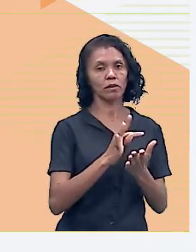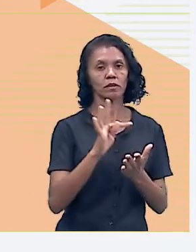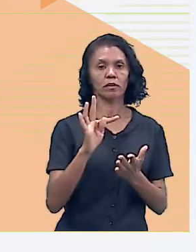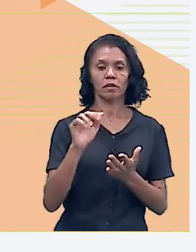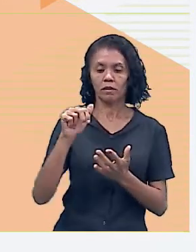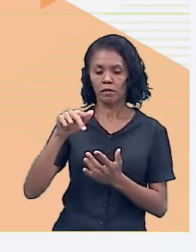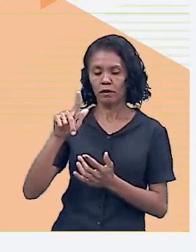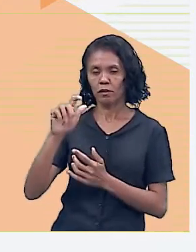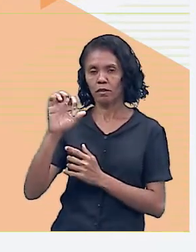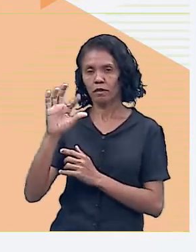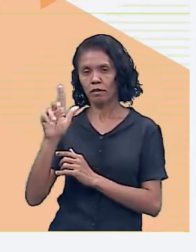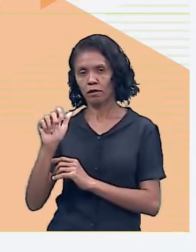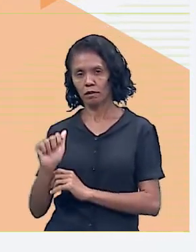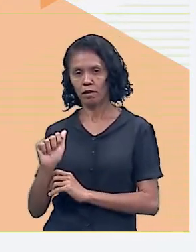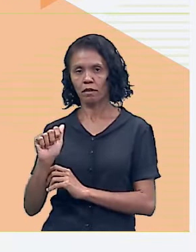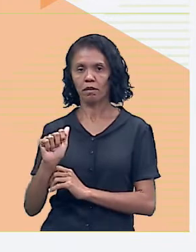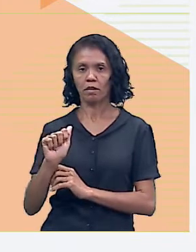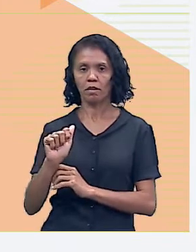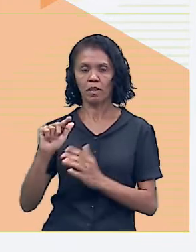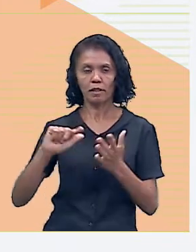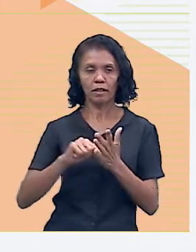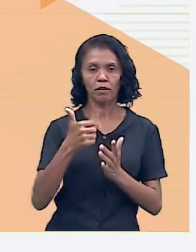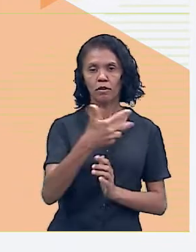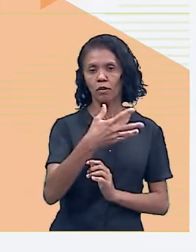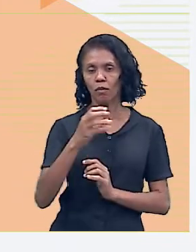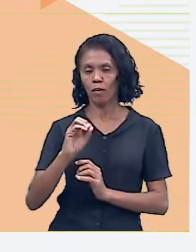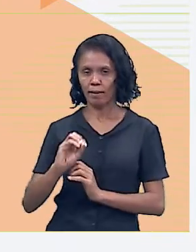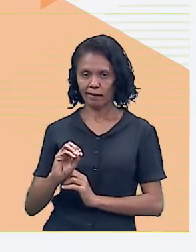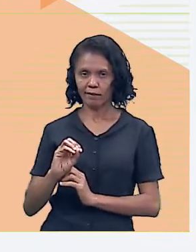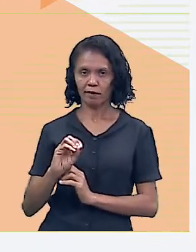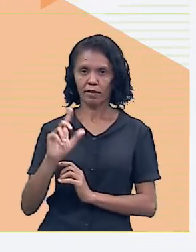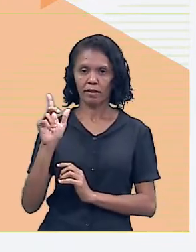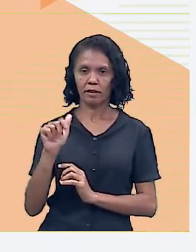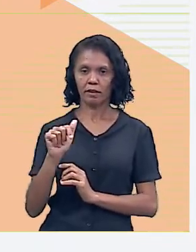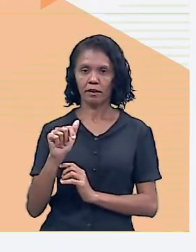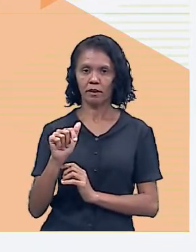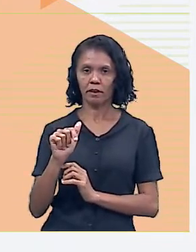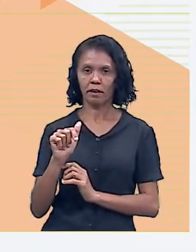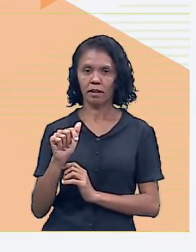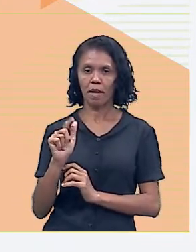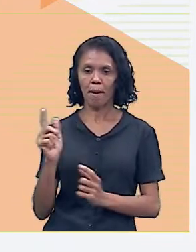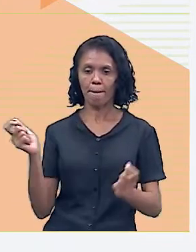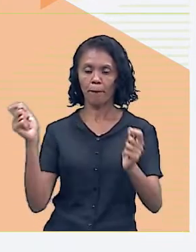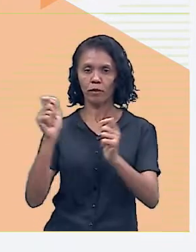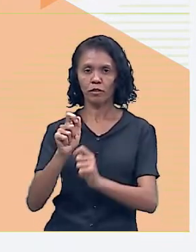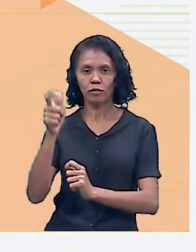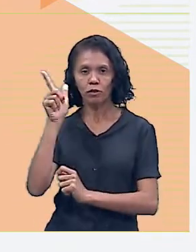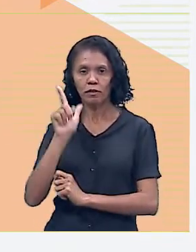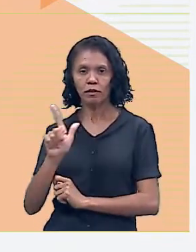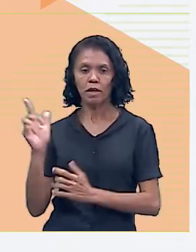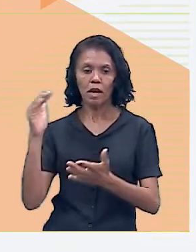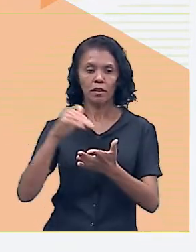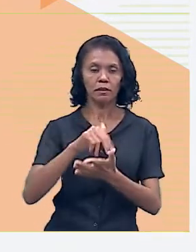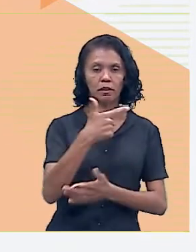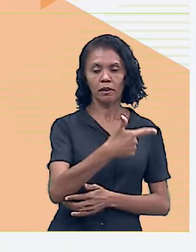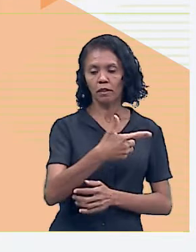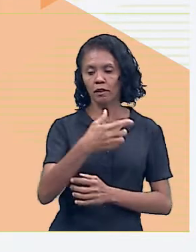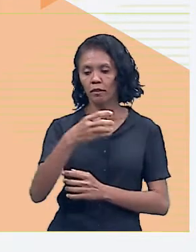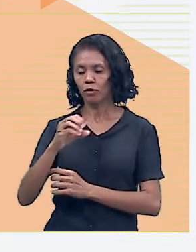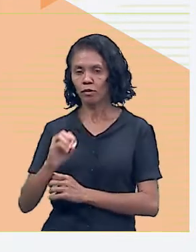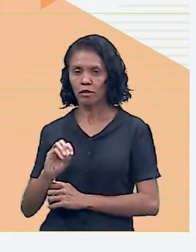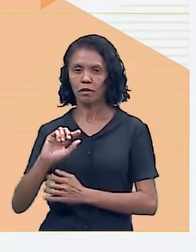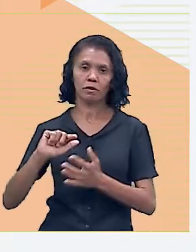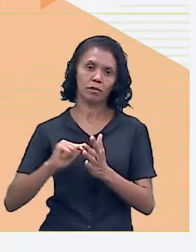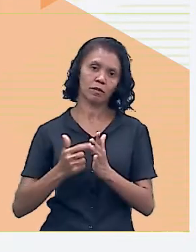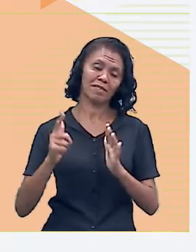o tema você só recebe 40 pontos dessa competência que Pode render até 200 Então isso acaba sendo